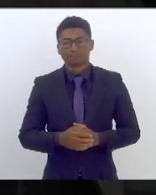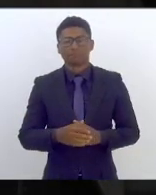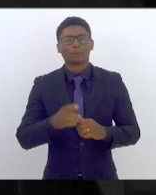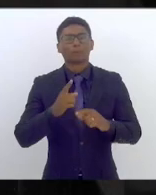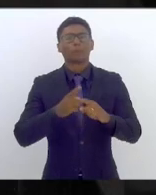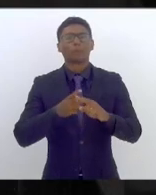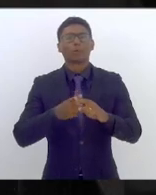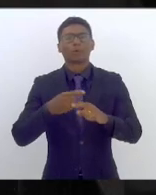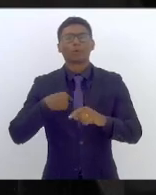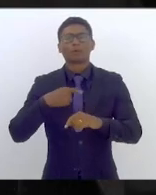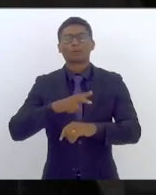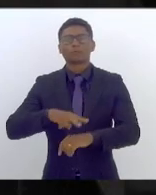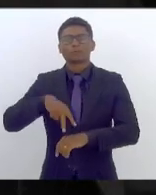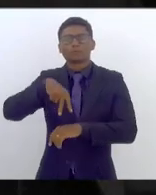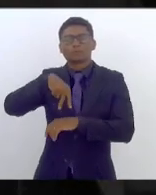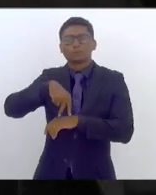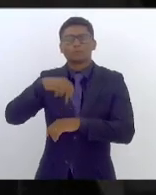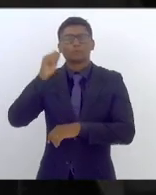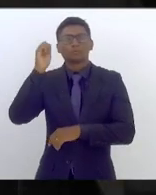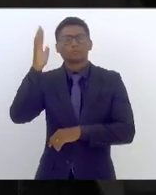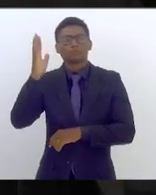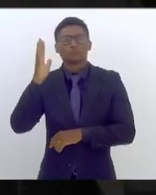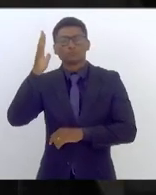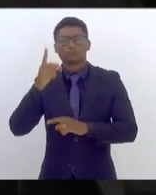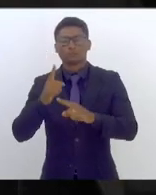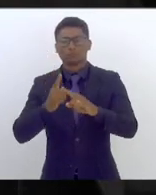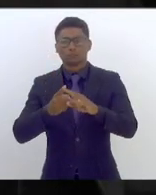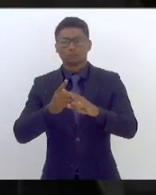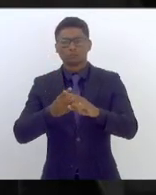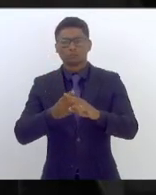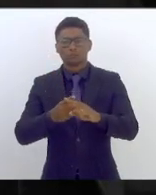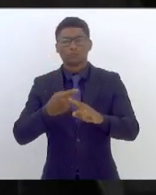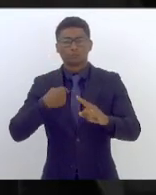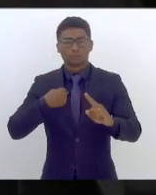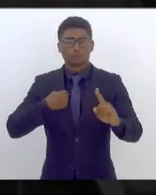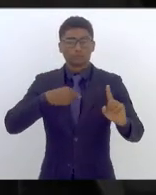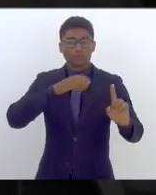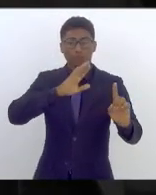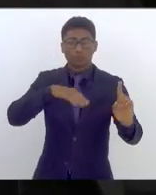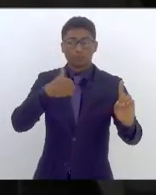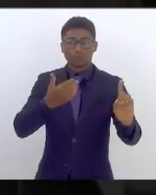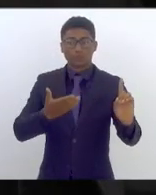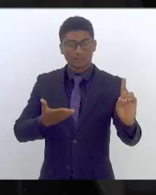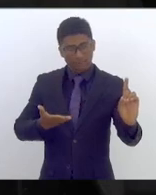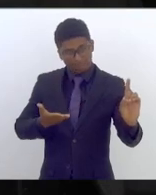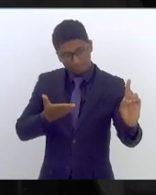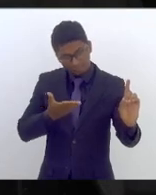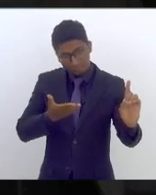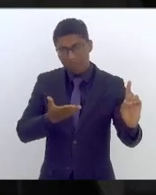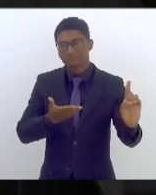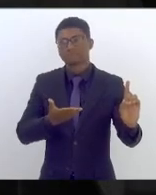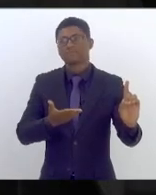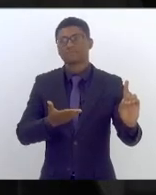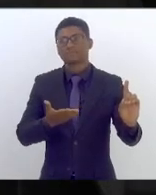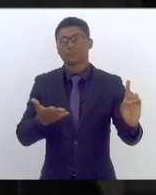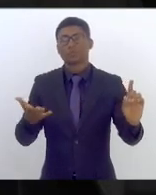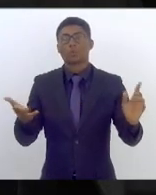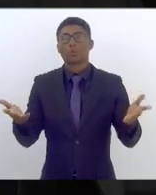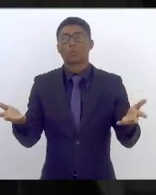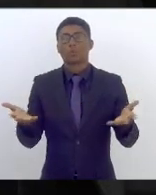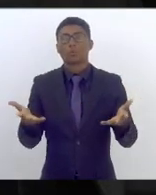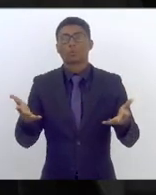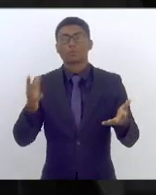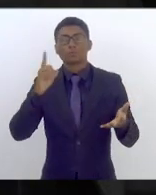que estou usando a Tribuna que talvez seja a melhor forma de homenagear aquele que está sendo homenageado hoje no Dia Nacional